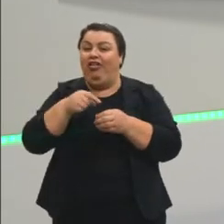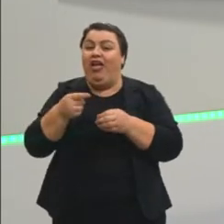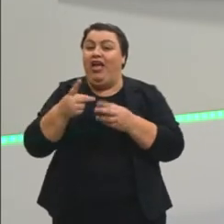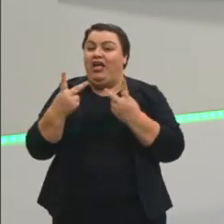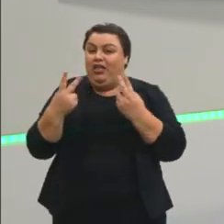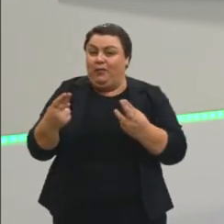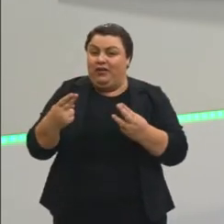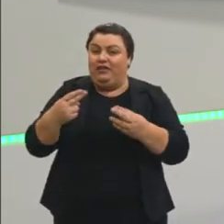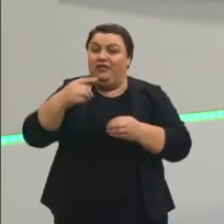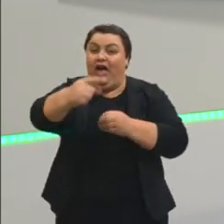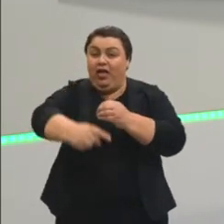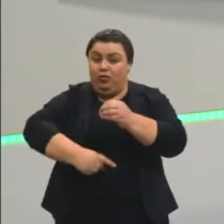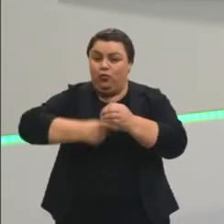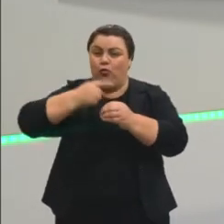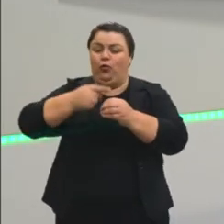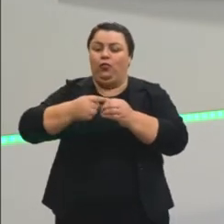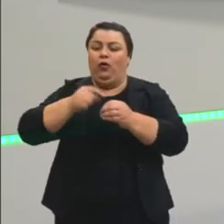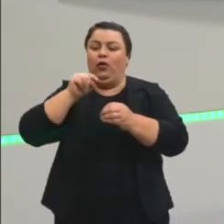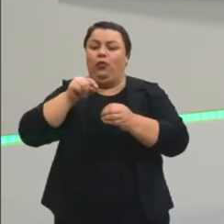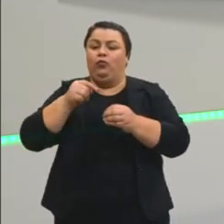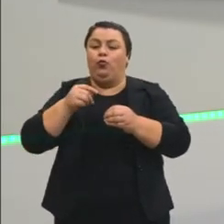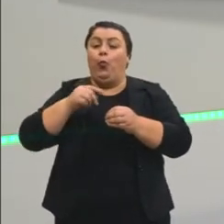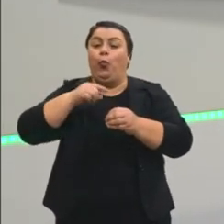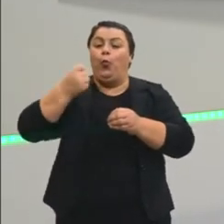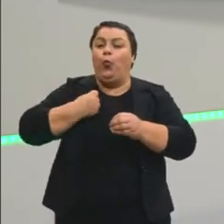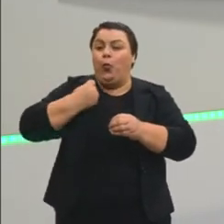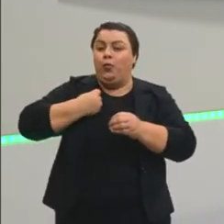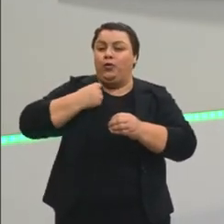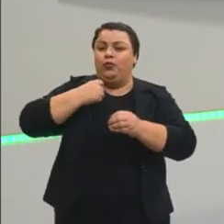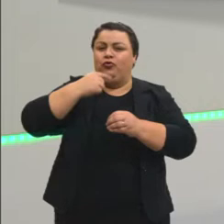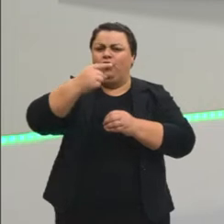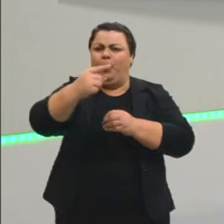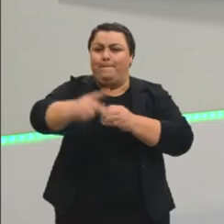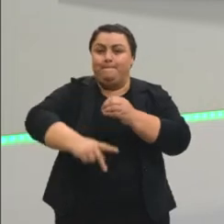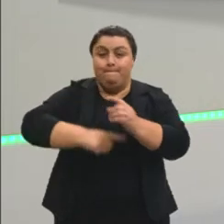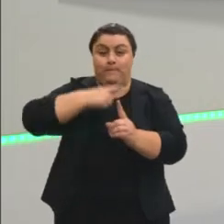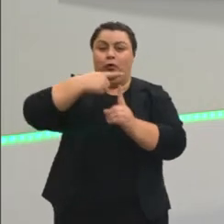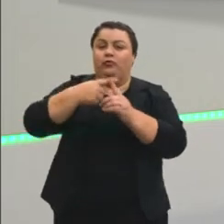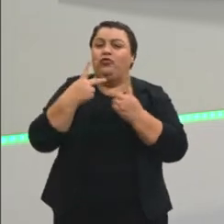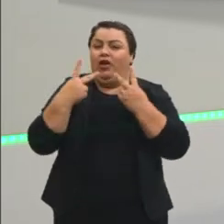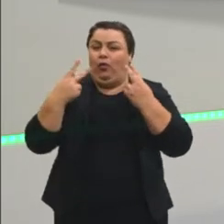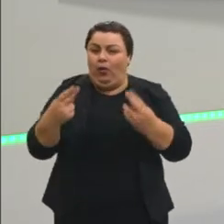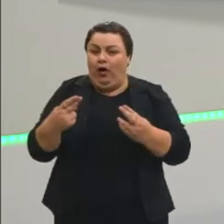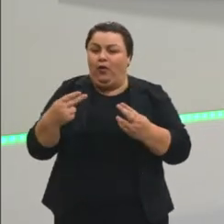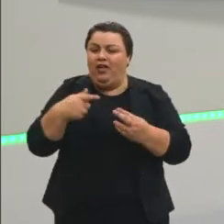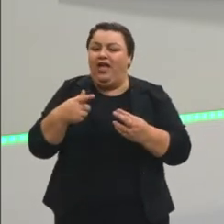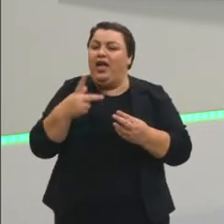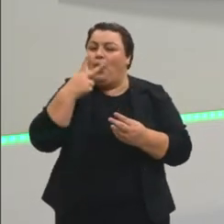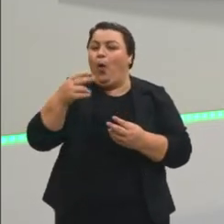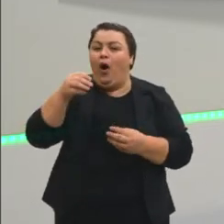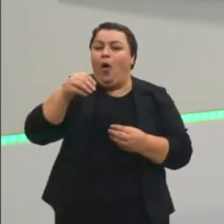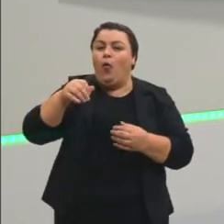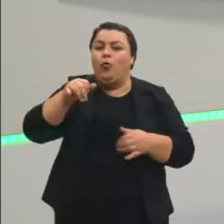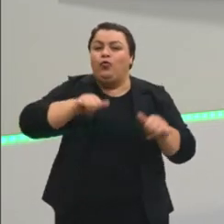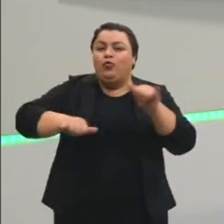quando o número de prótons é igual ele é o mesmo elemento químico porque é o número de prótons o número atômico que identifica um elemento